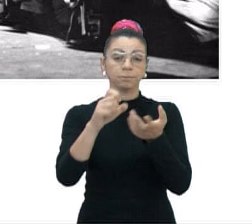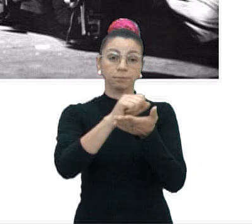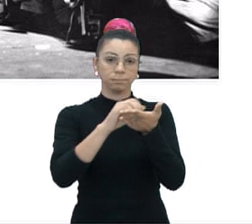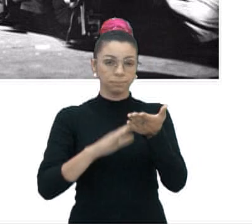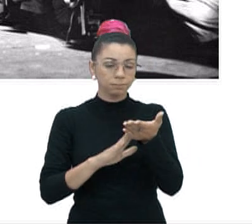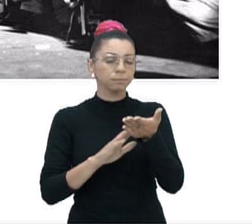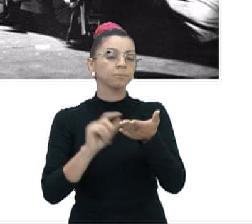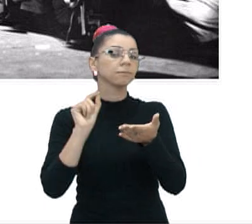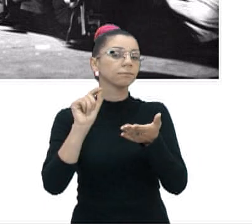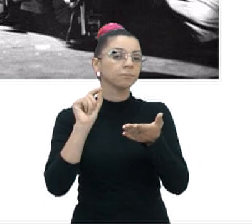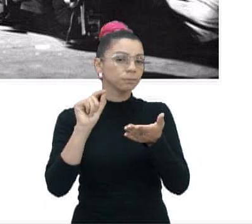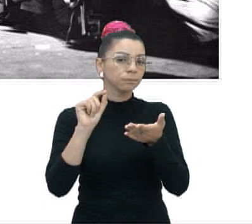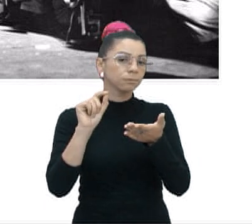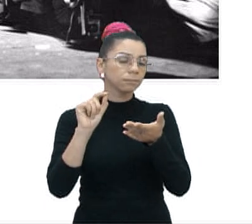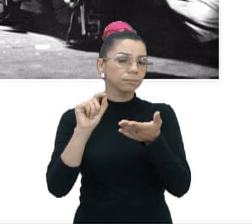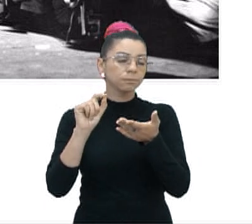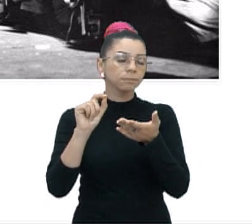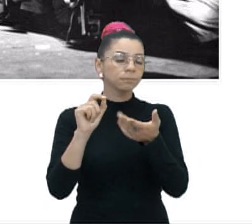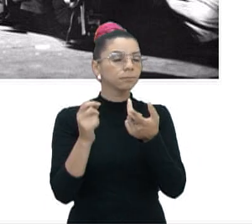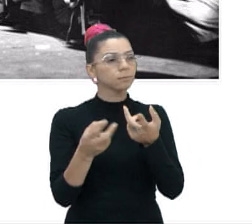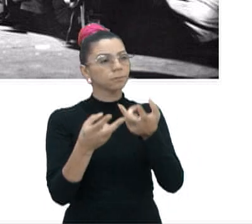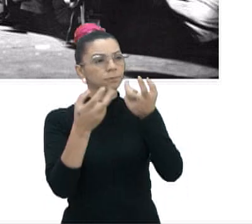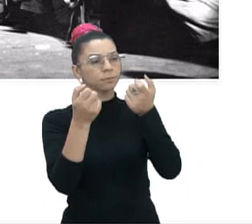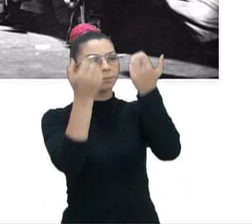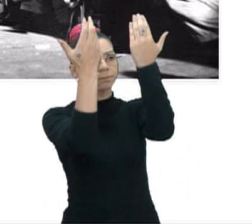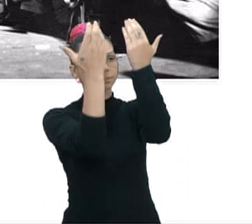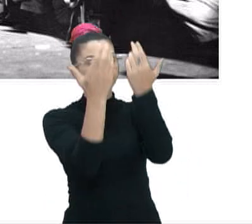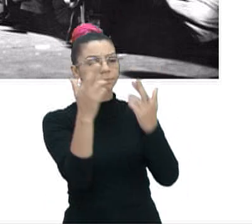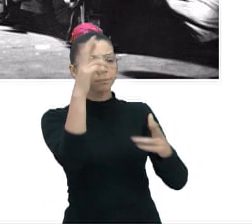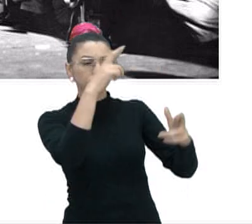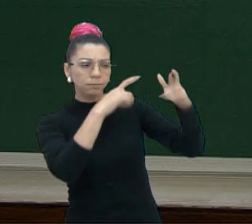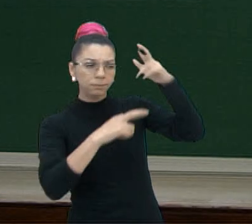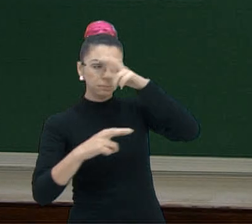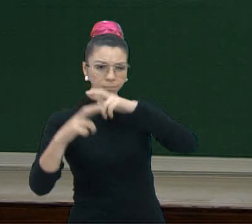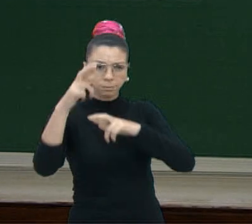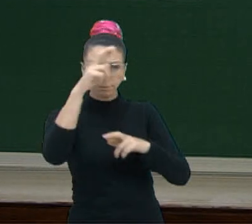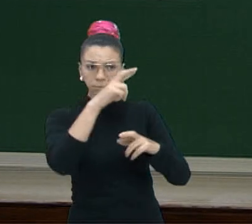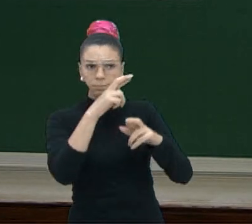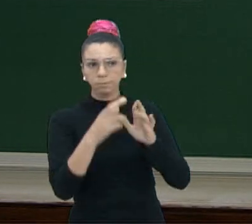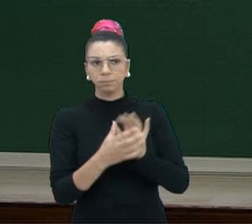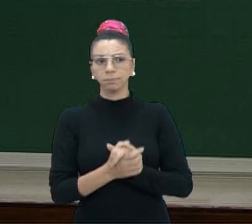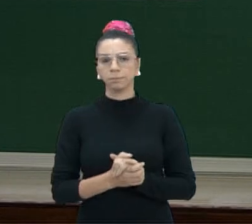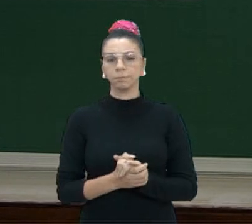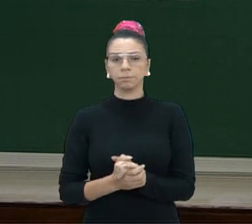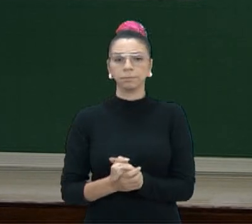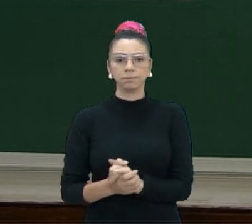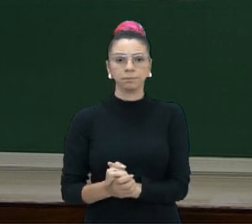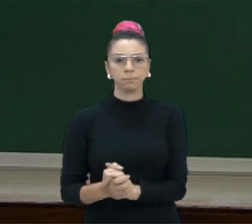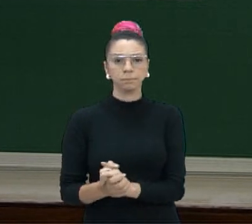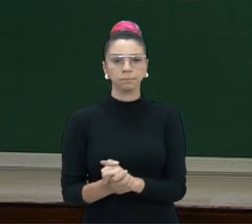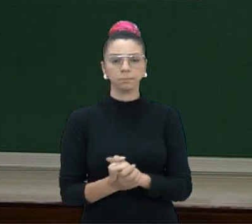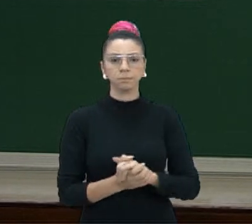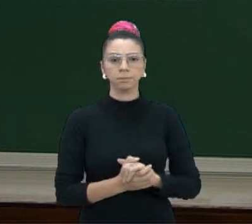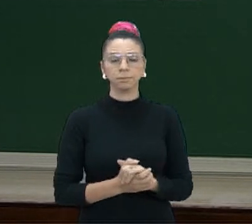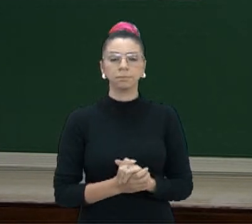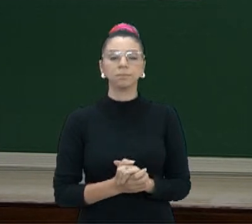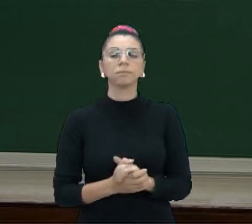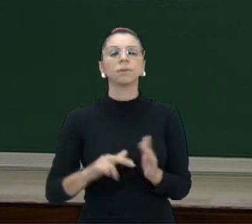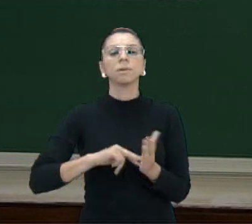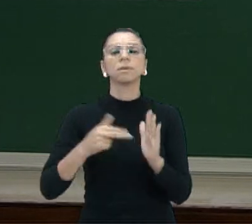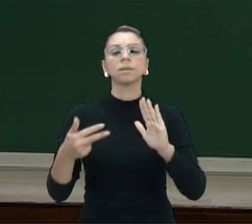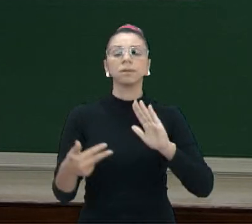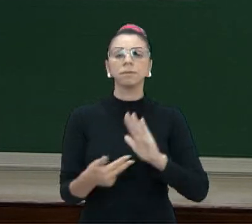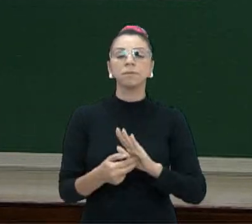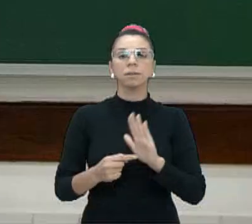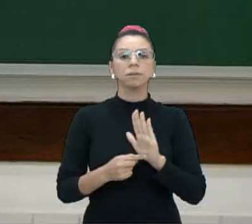vão fazer? Após a observação da imagem completa, então essa seria a imagem completa, os sentidos